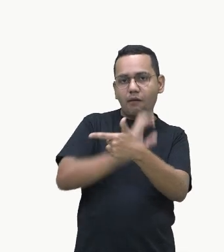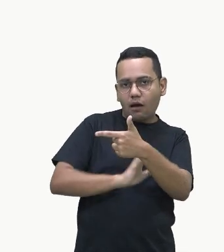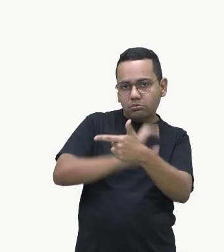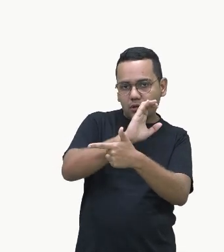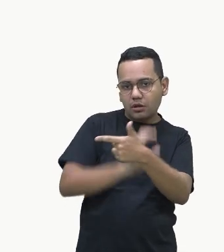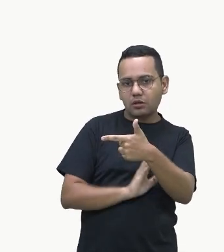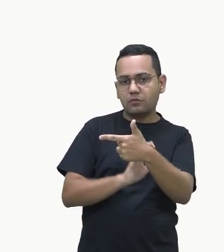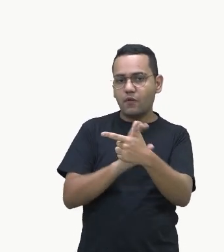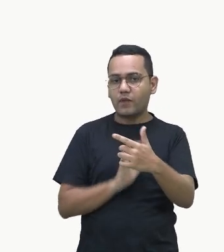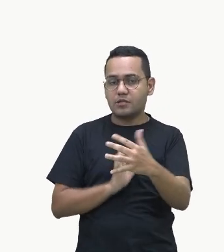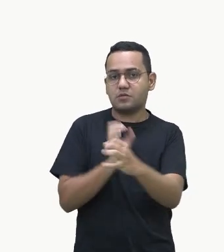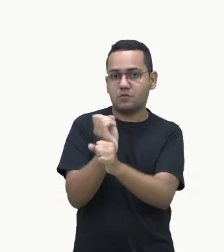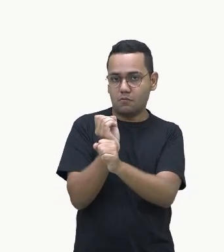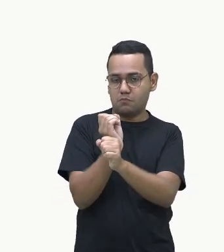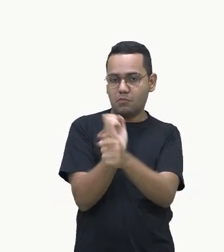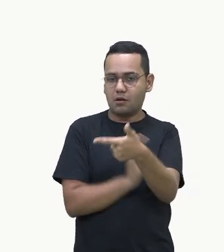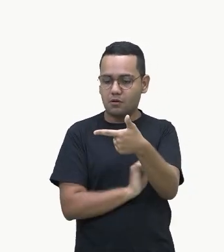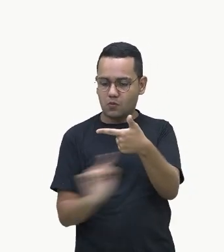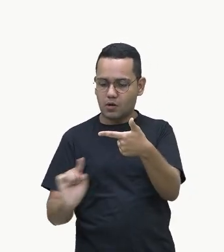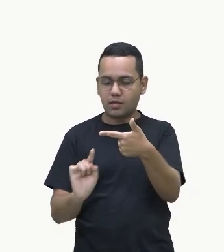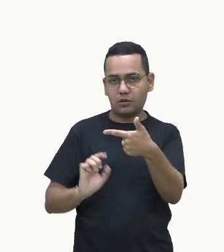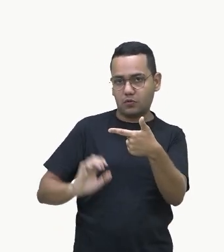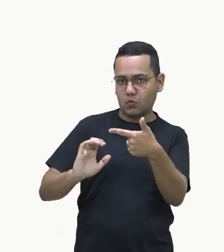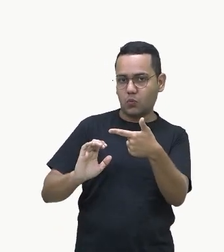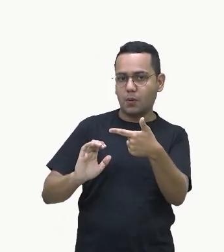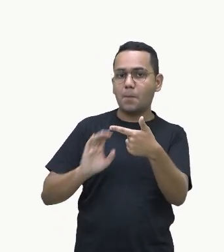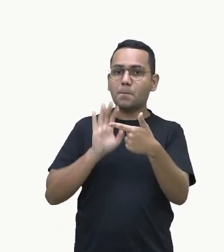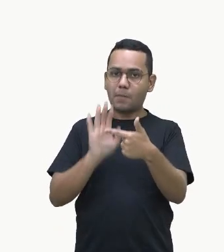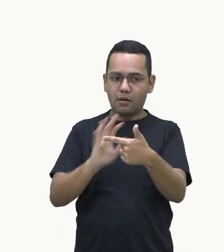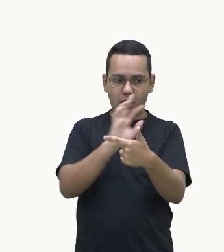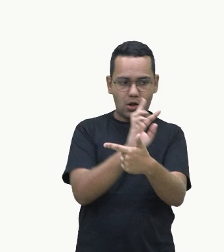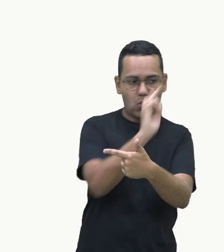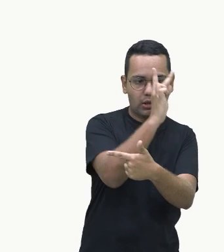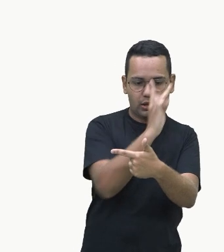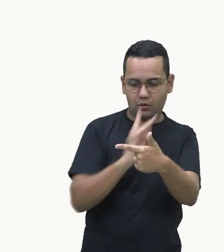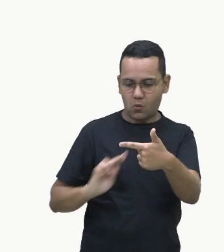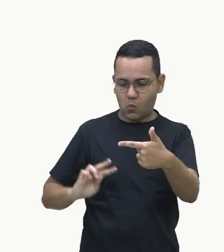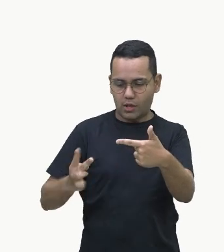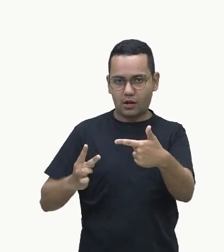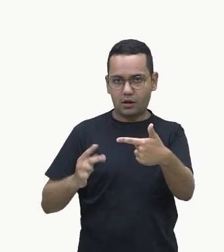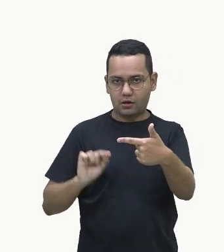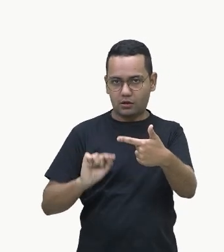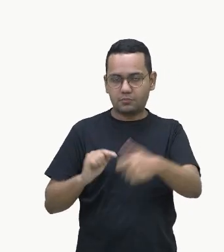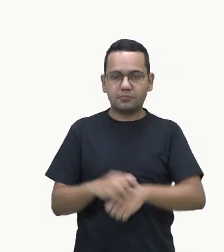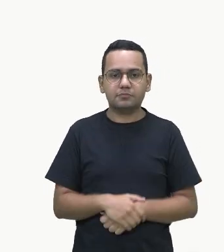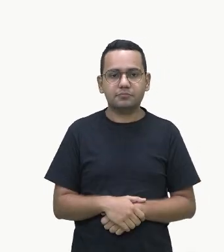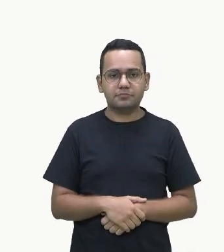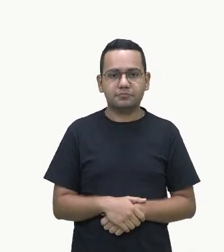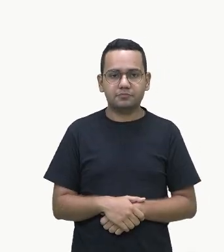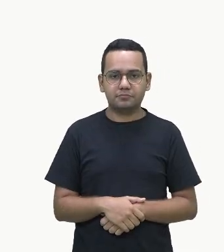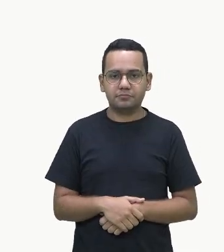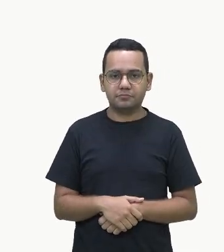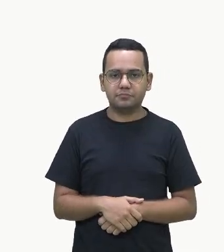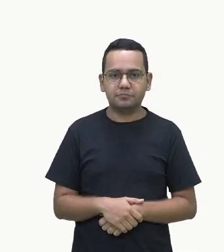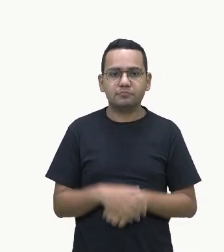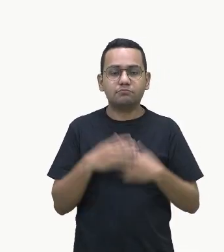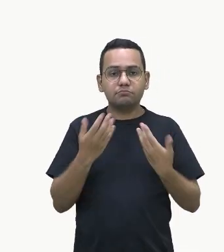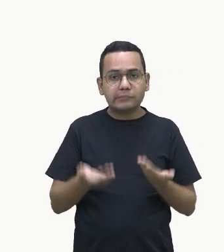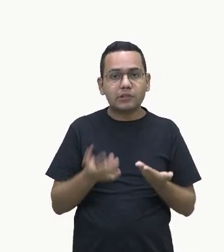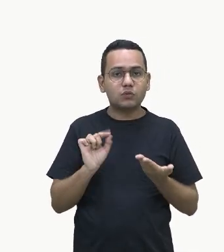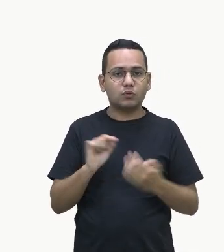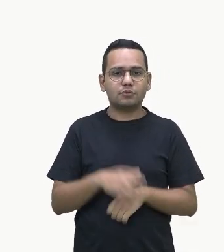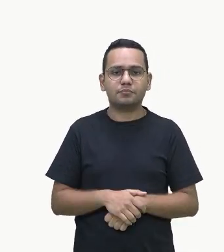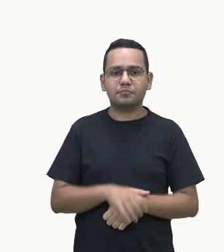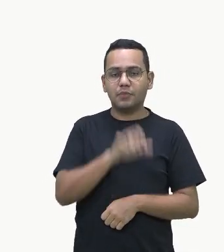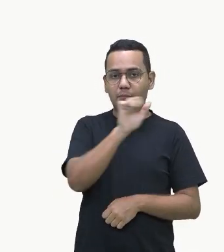a hipotenusa, para você descobrir o valor dela, caso você não saiba, hipotenusa ao quadrado é igual a B ao quadrado